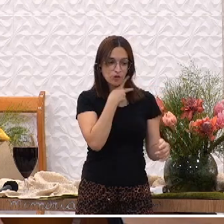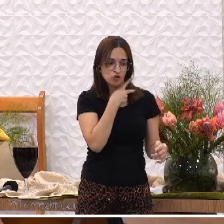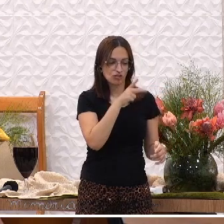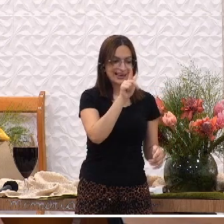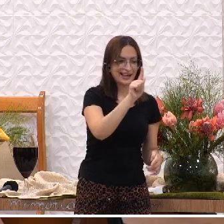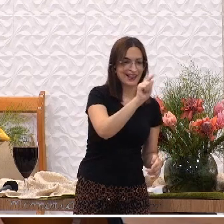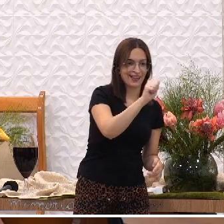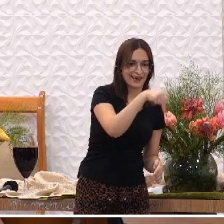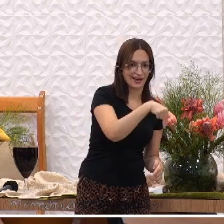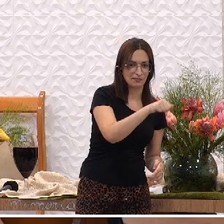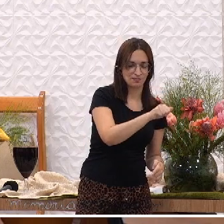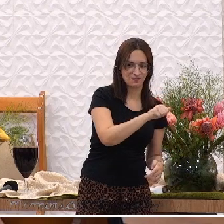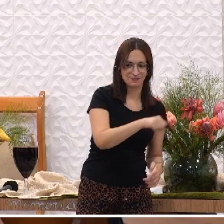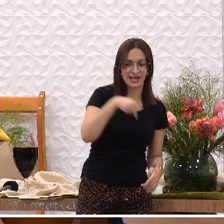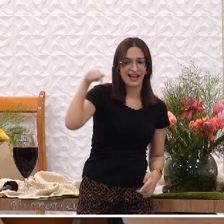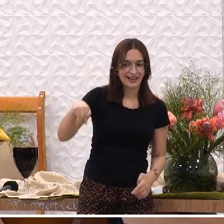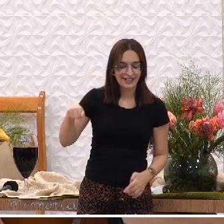Assim que eu cheguei aqui,